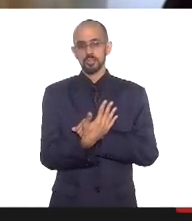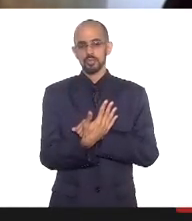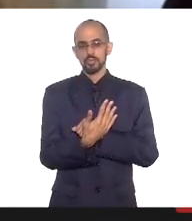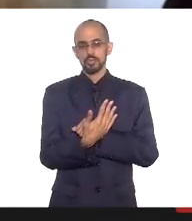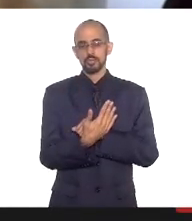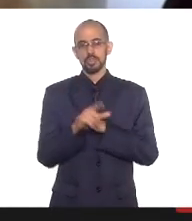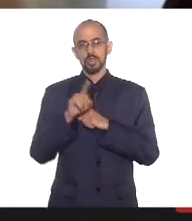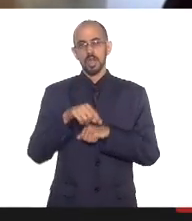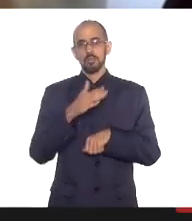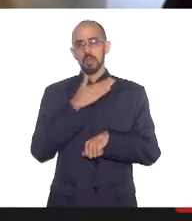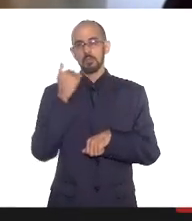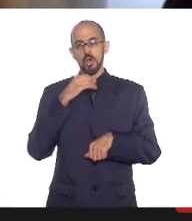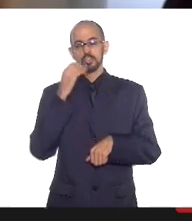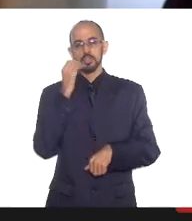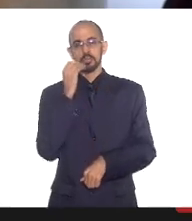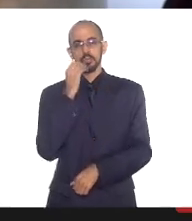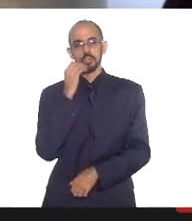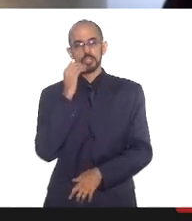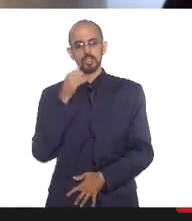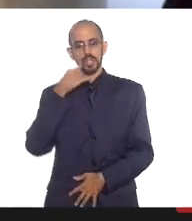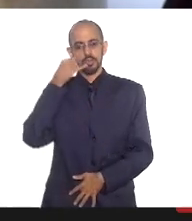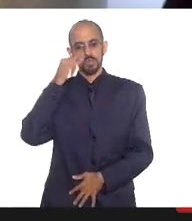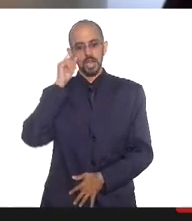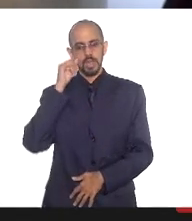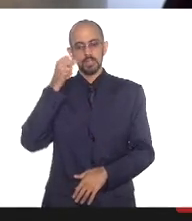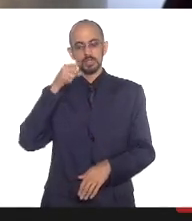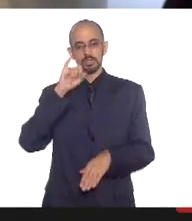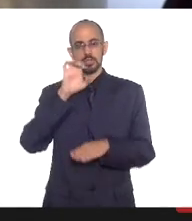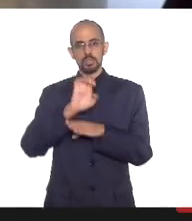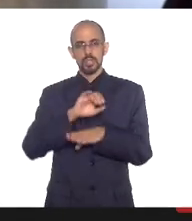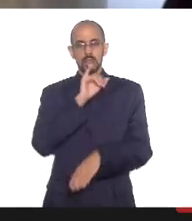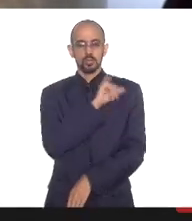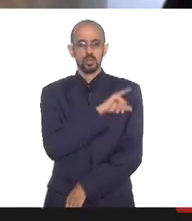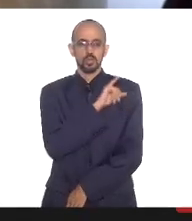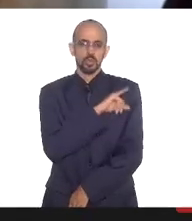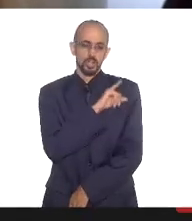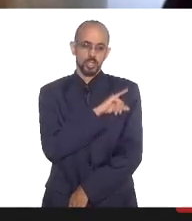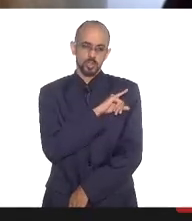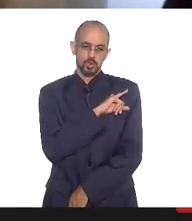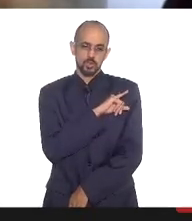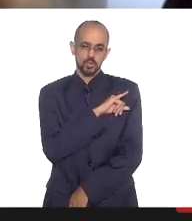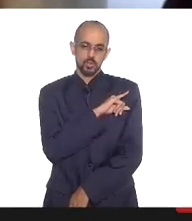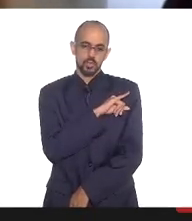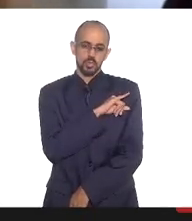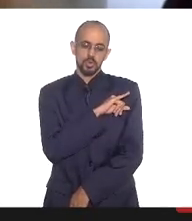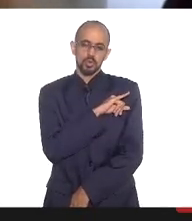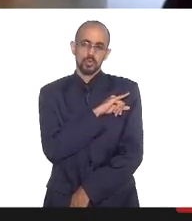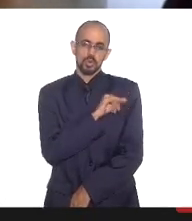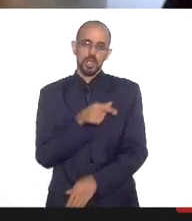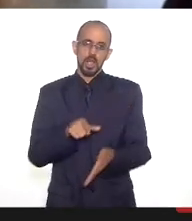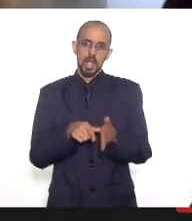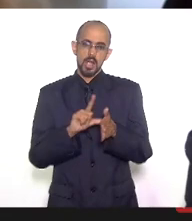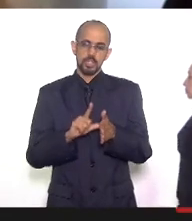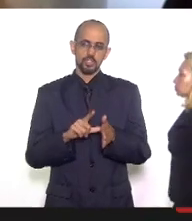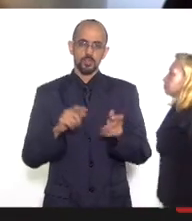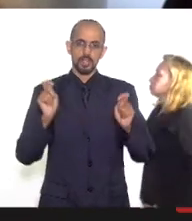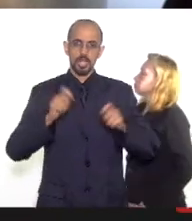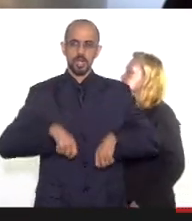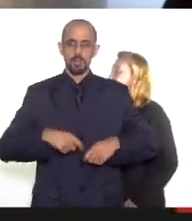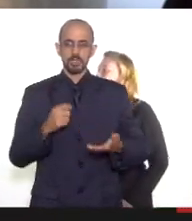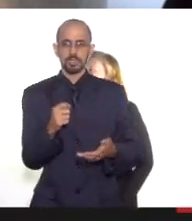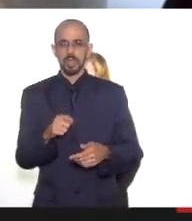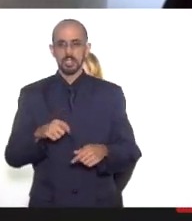objeto que poderia ser evitado se estado do Rio tivesse tido a capacidade